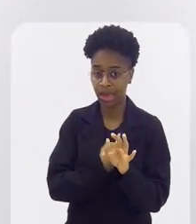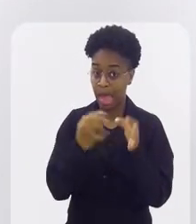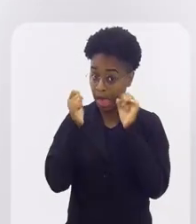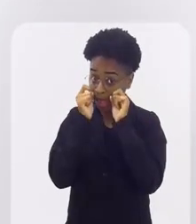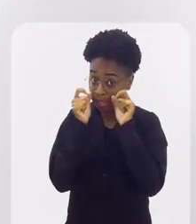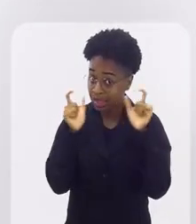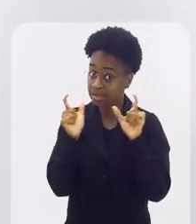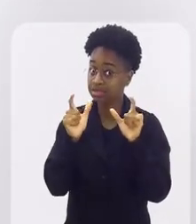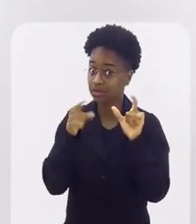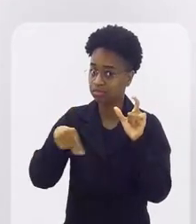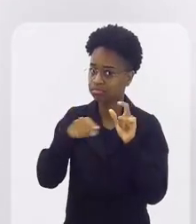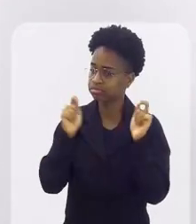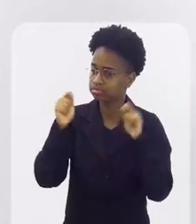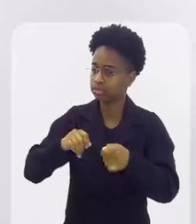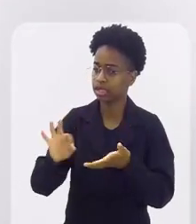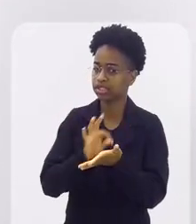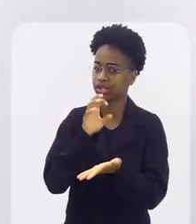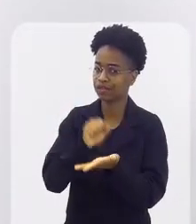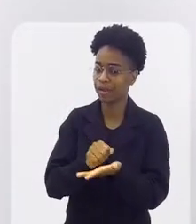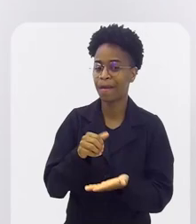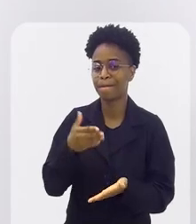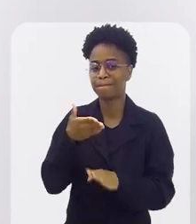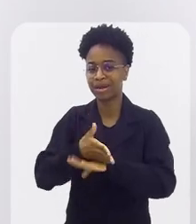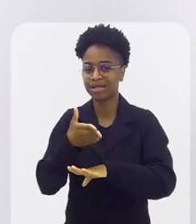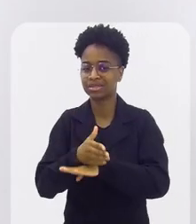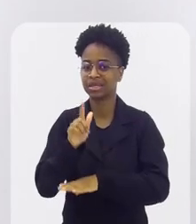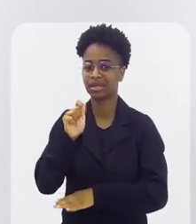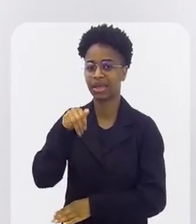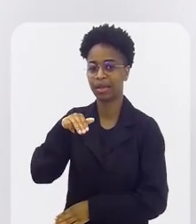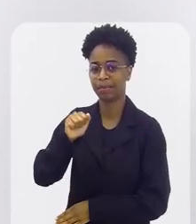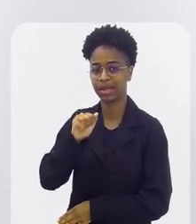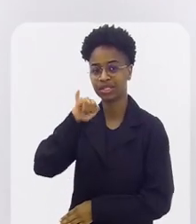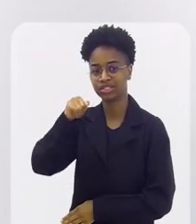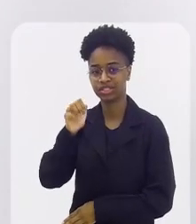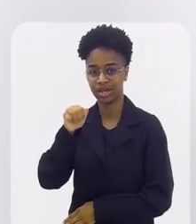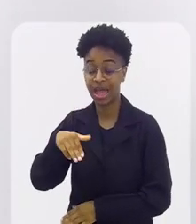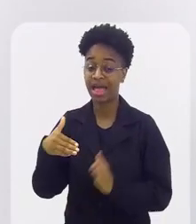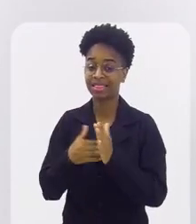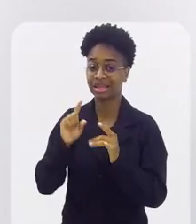ouvindo, fique atento para você se inscrever e participar dessa Game Jam.